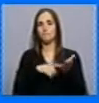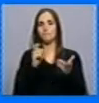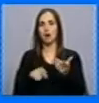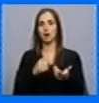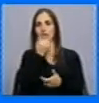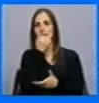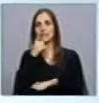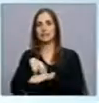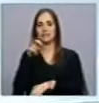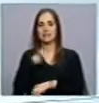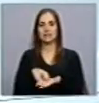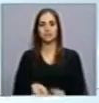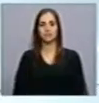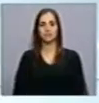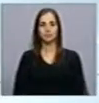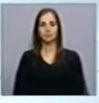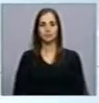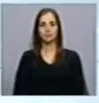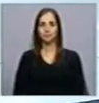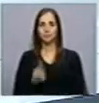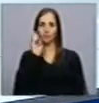Miguel, e terminamos então com essas